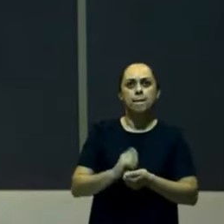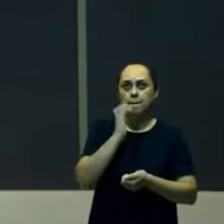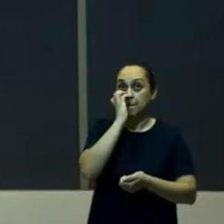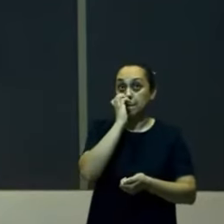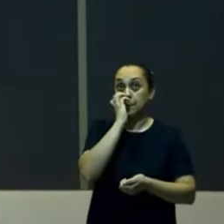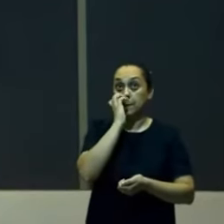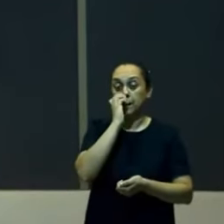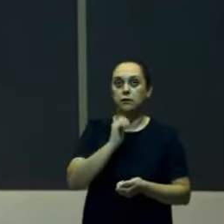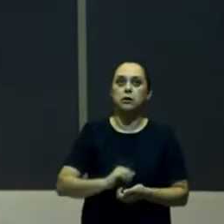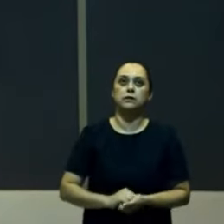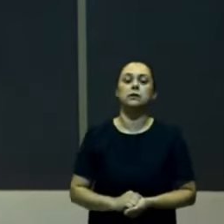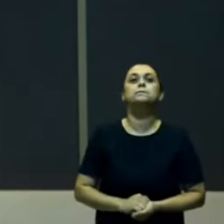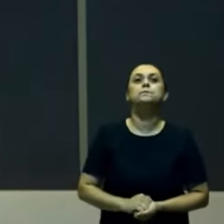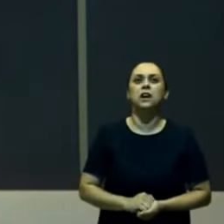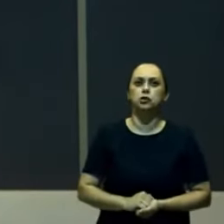chamado generosidade.